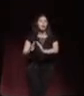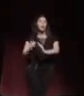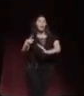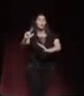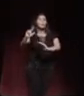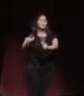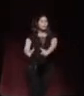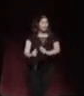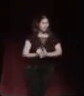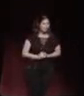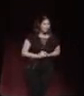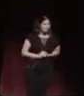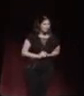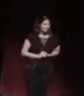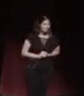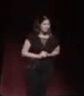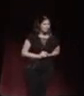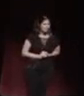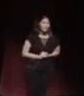adultos.